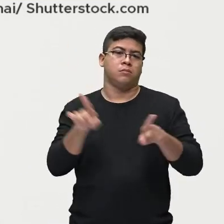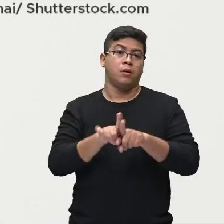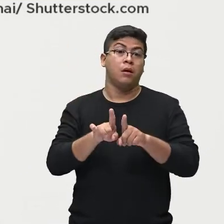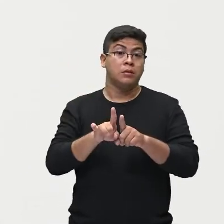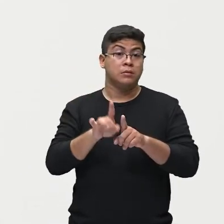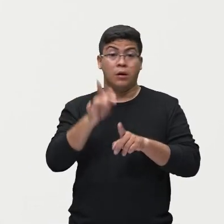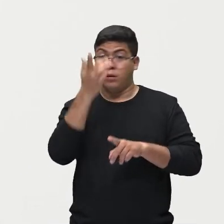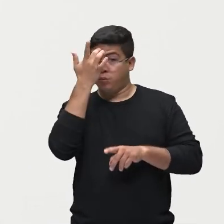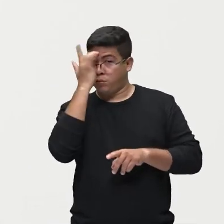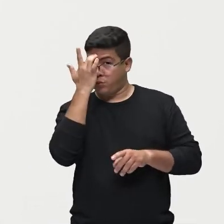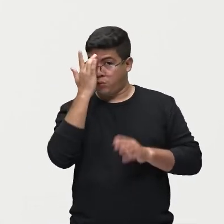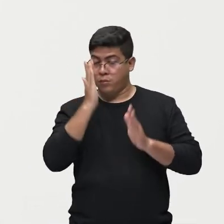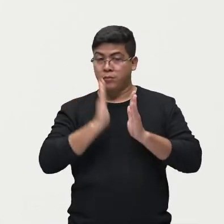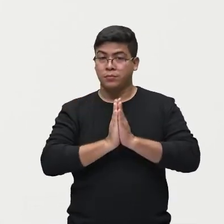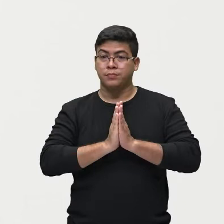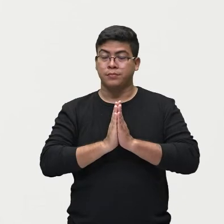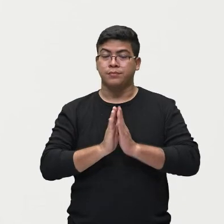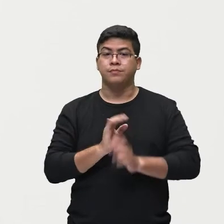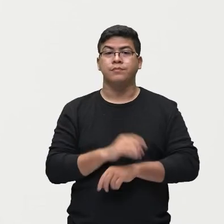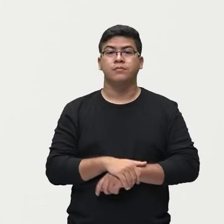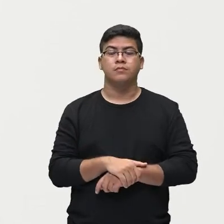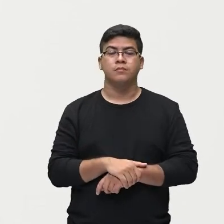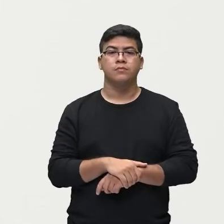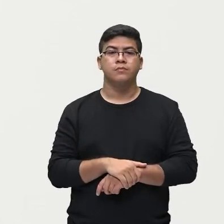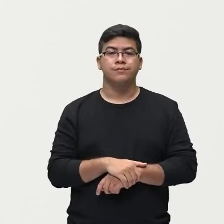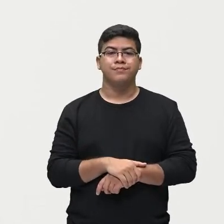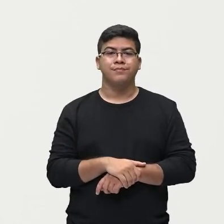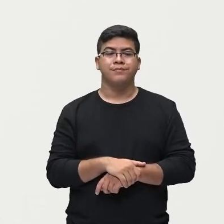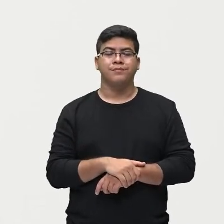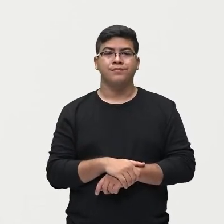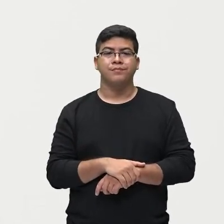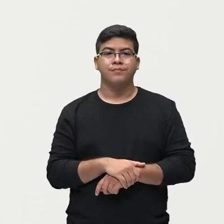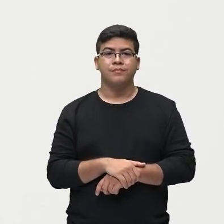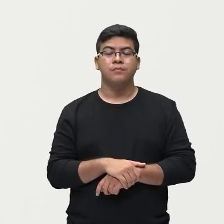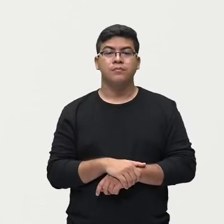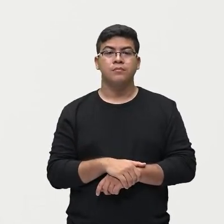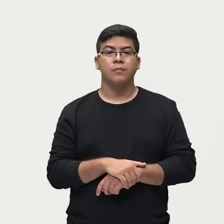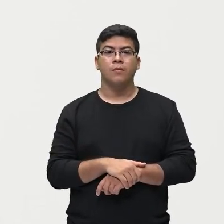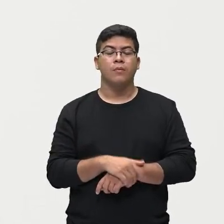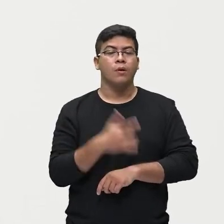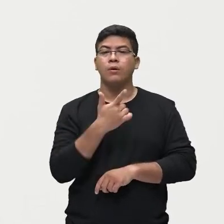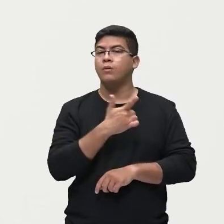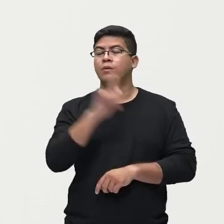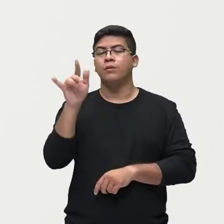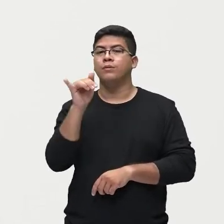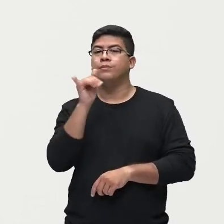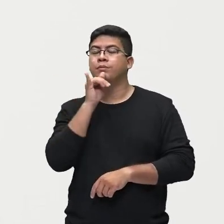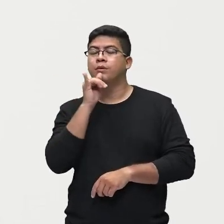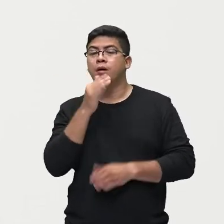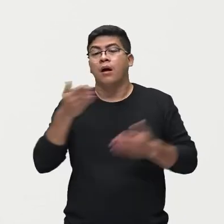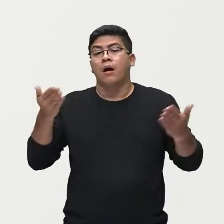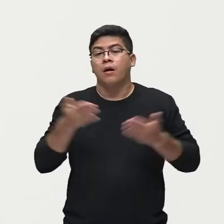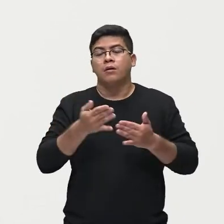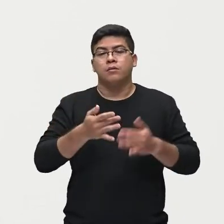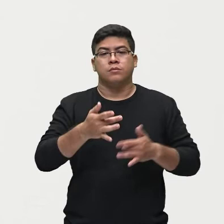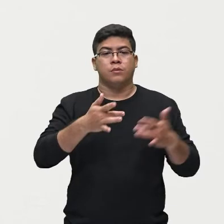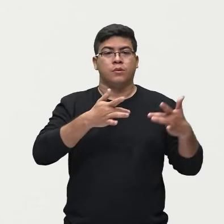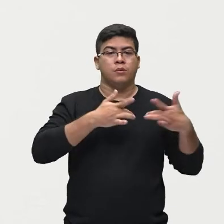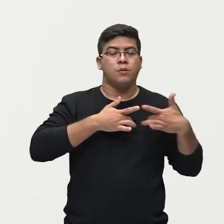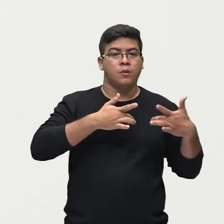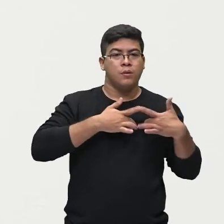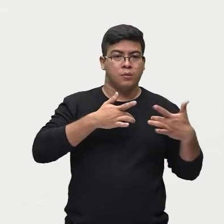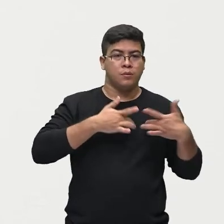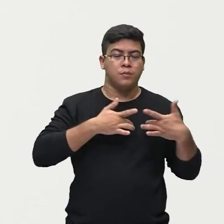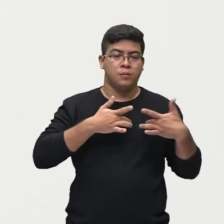hinduísmo. E aqui nós vamos já vendo outros exemplos. A solidariedade para o judaísmo e o cristianismo,